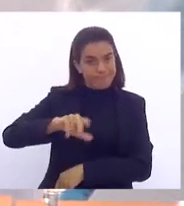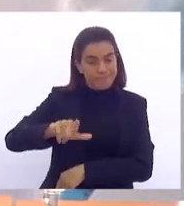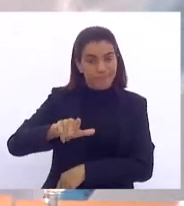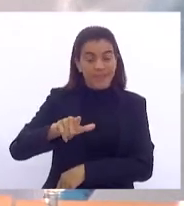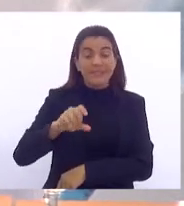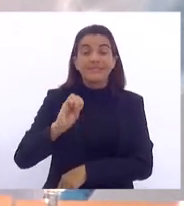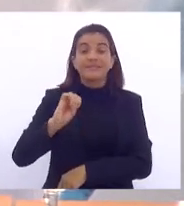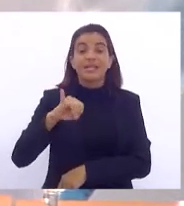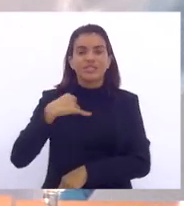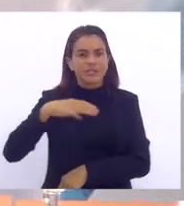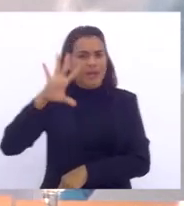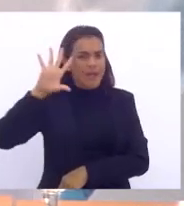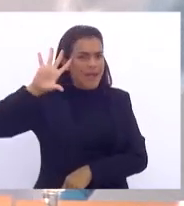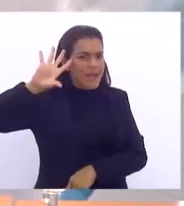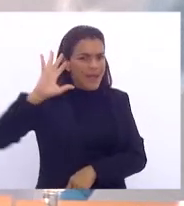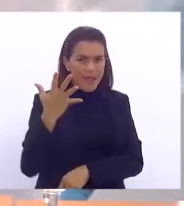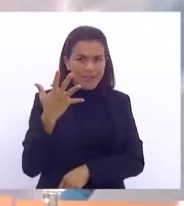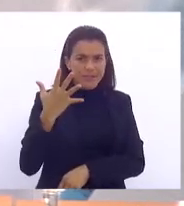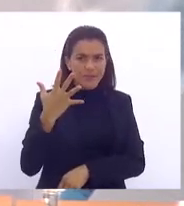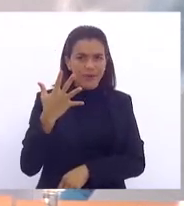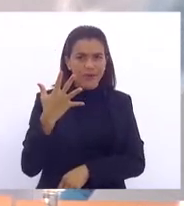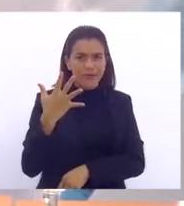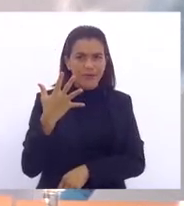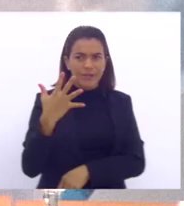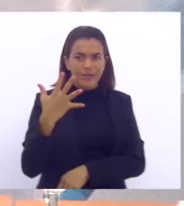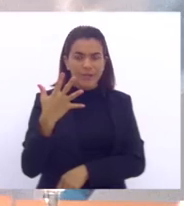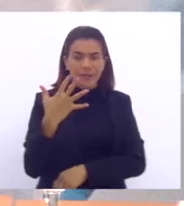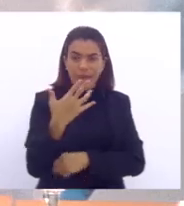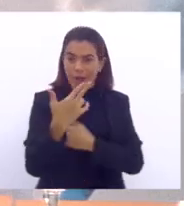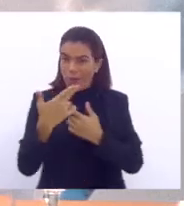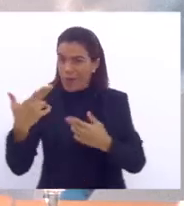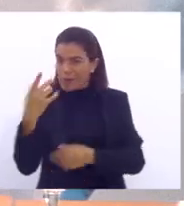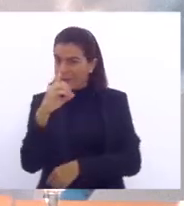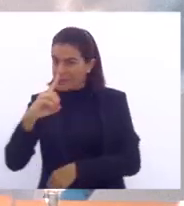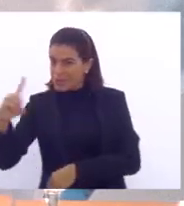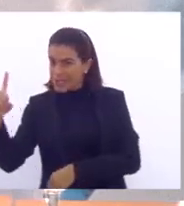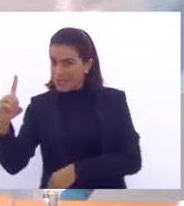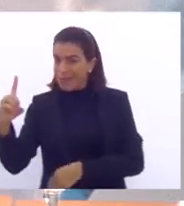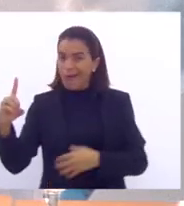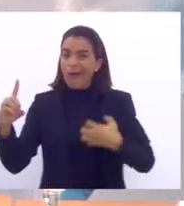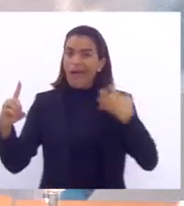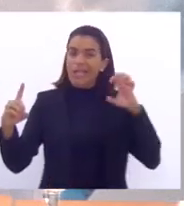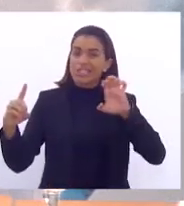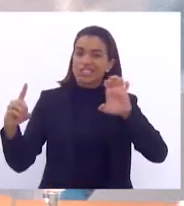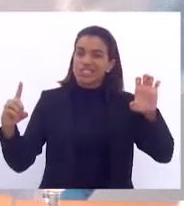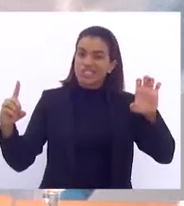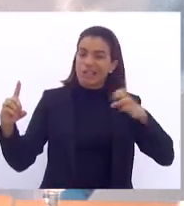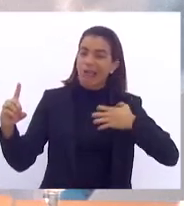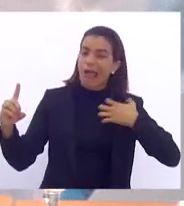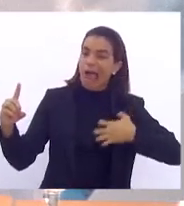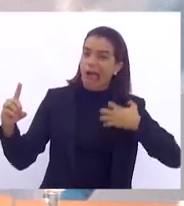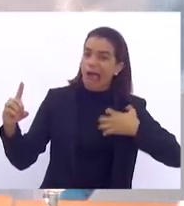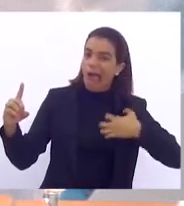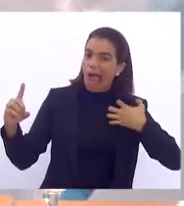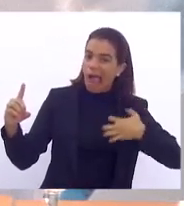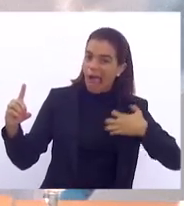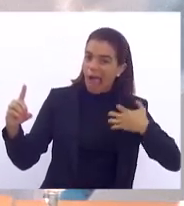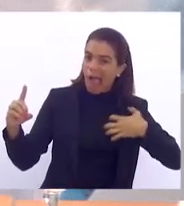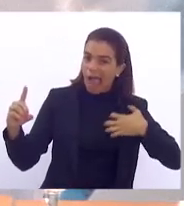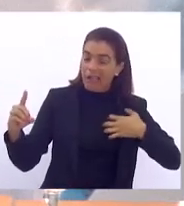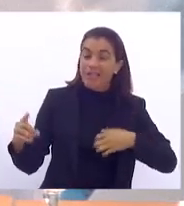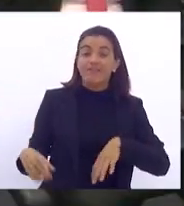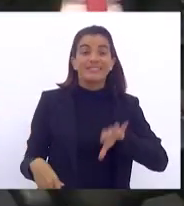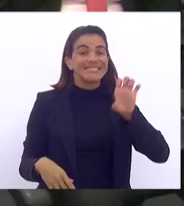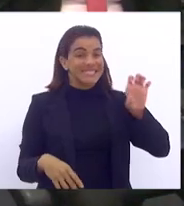Coronel felo pro lado direito você desagrada 3 milhões de pessoas numa atacada só e às